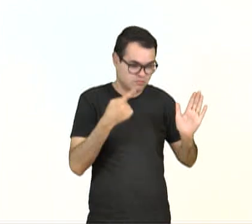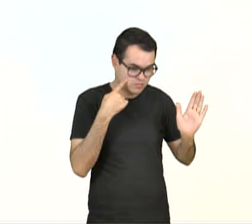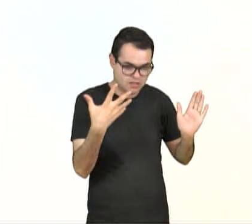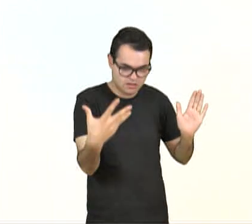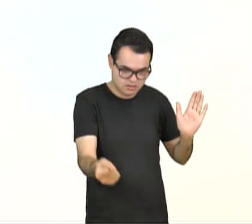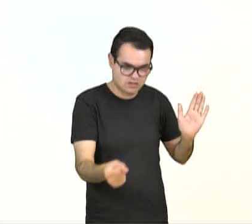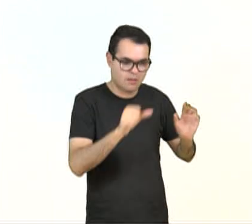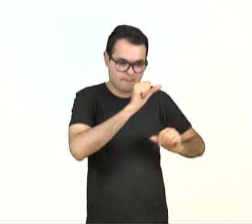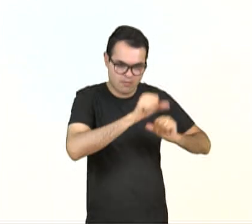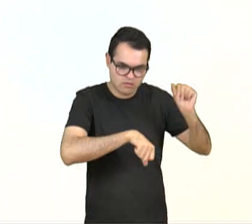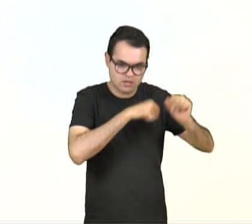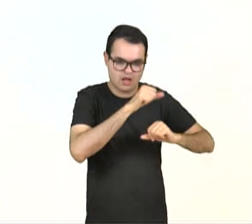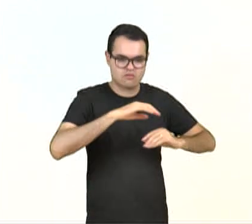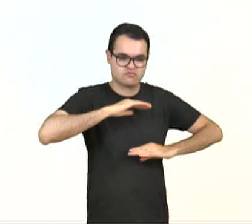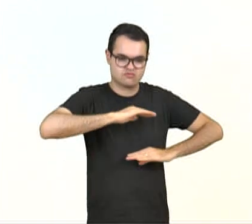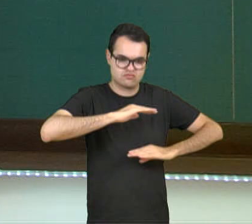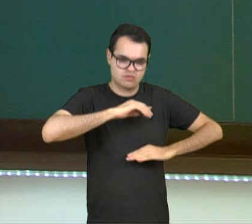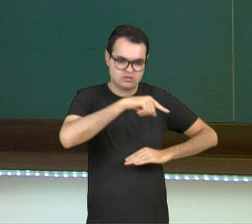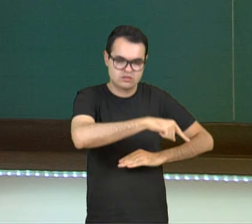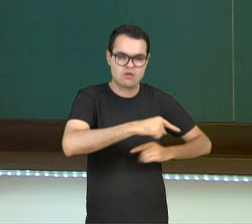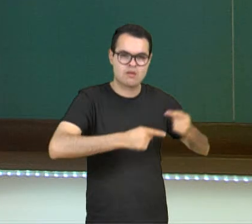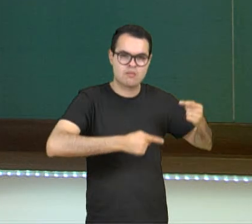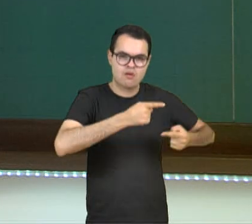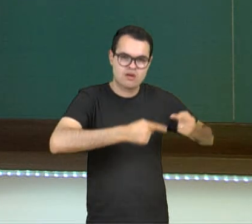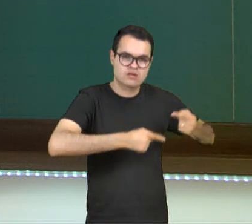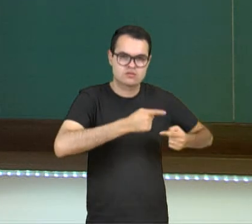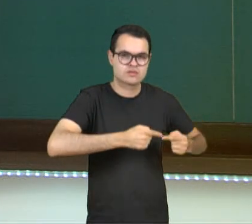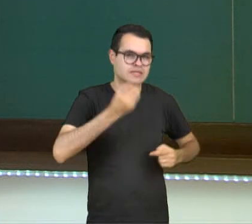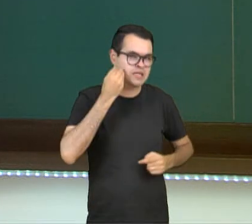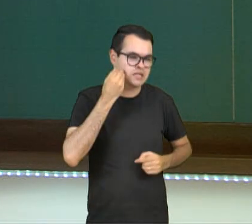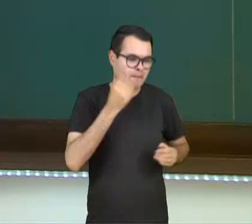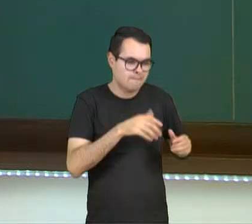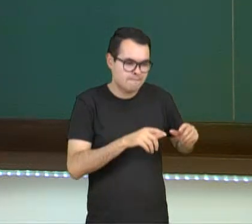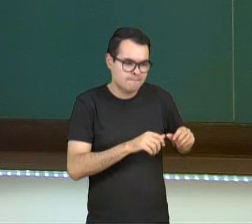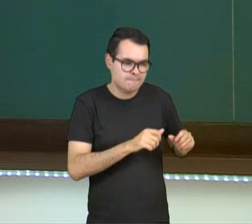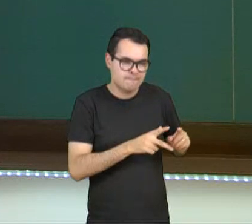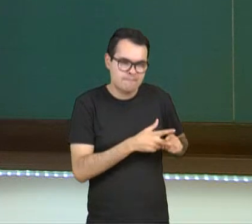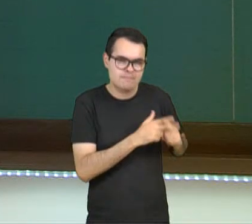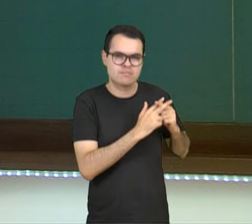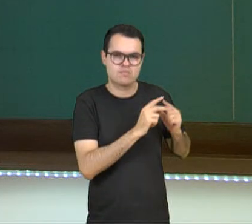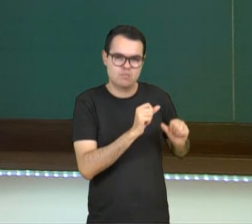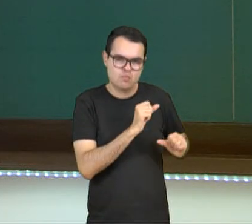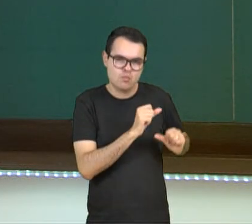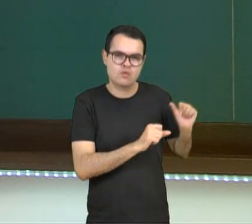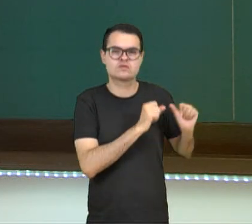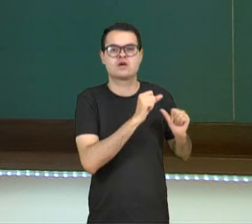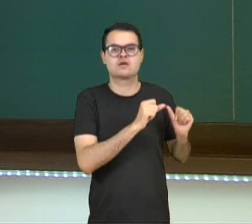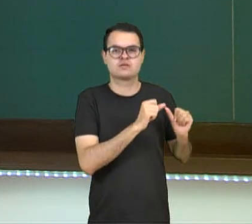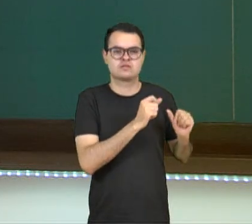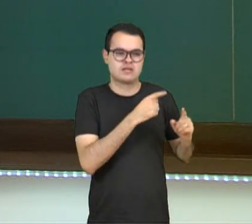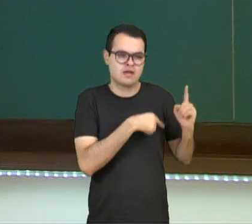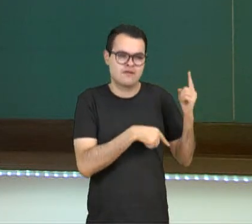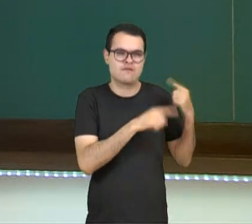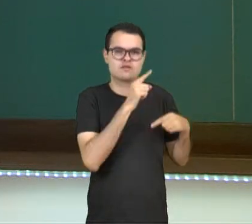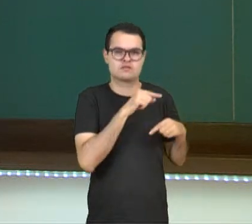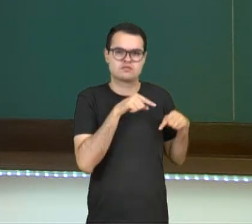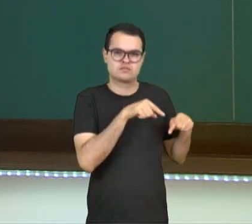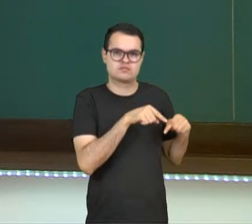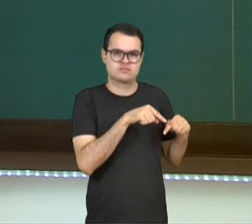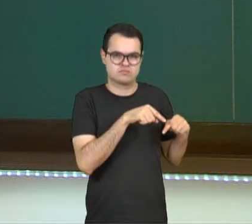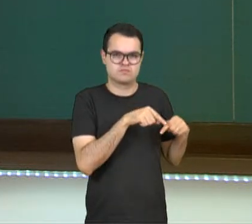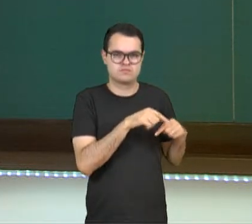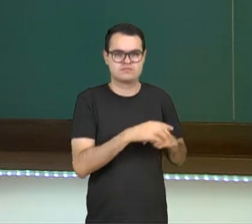quadro socioeconômico do país. Ou seja, a Argélia tentou dar uma mudada, deu ali uma revertida na